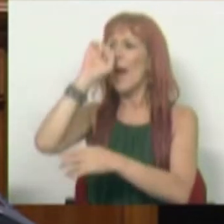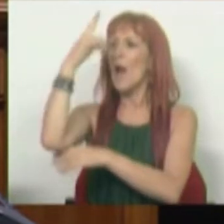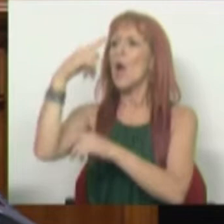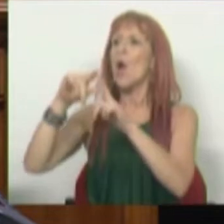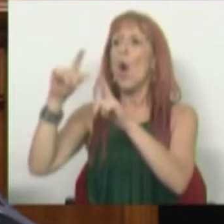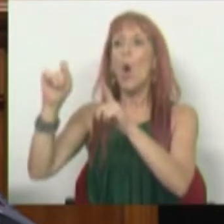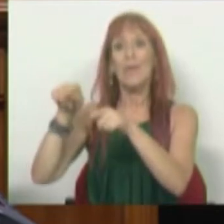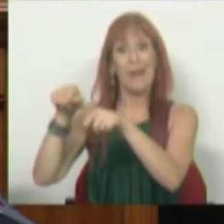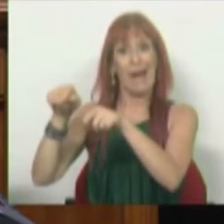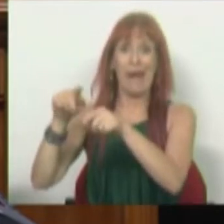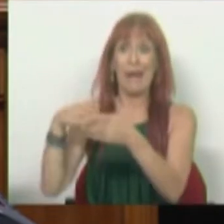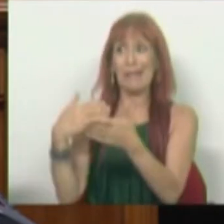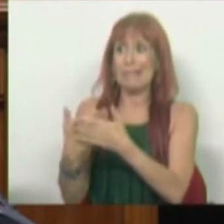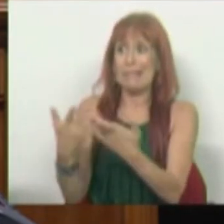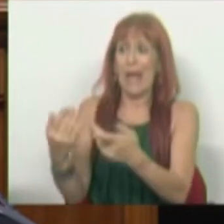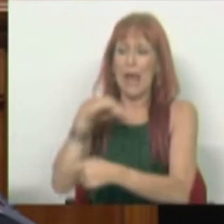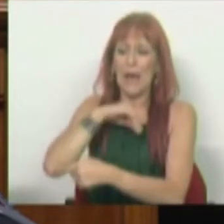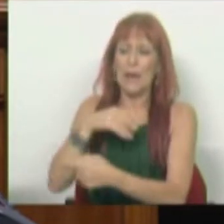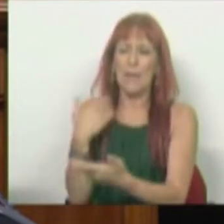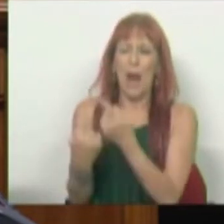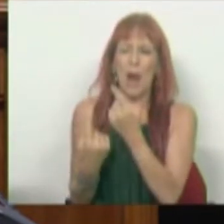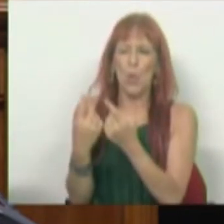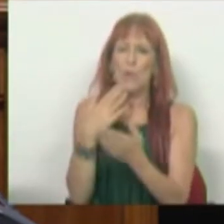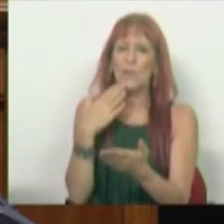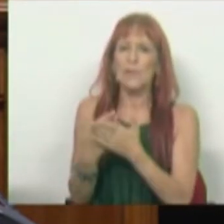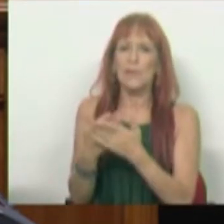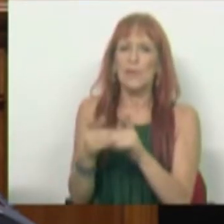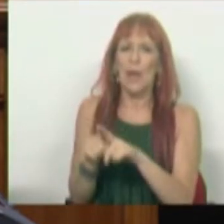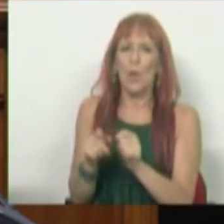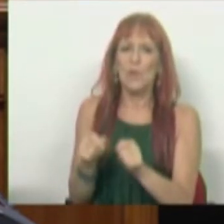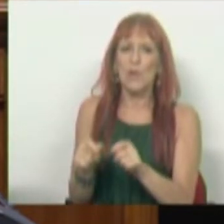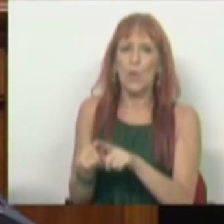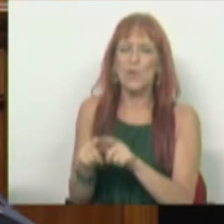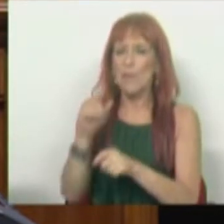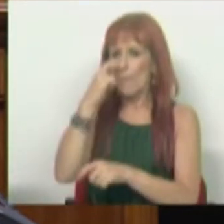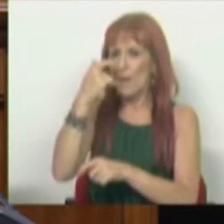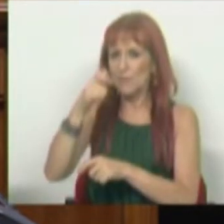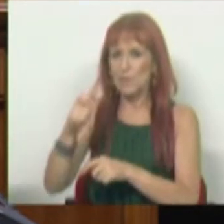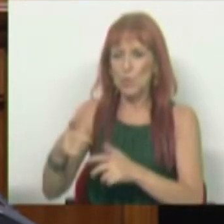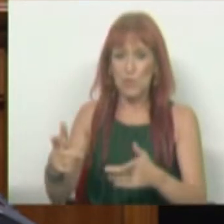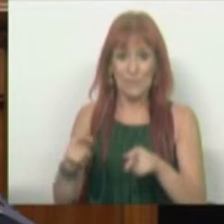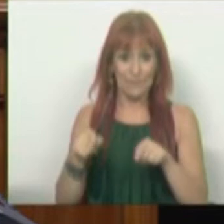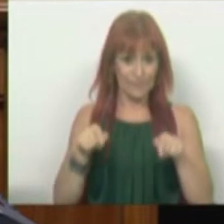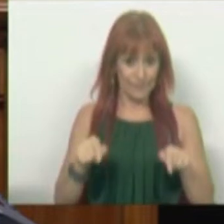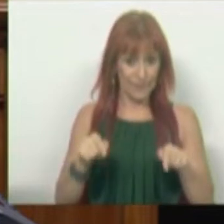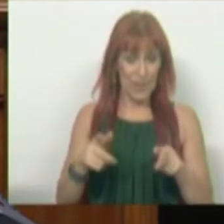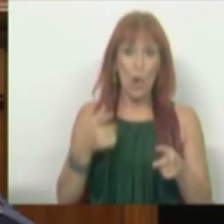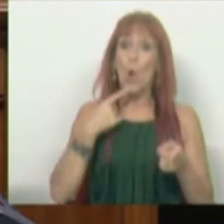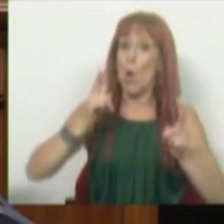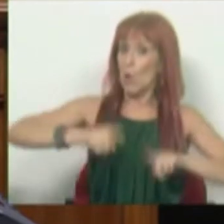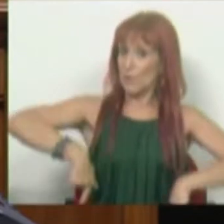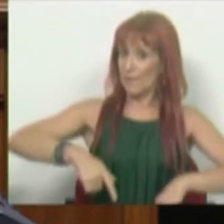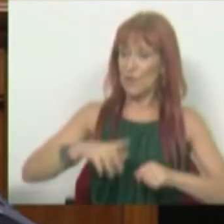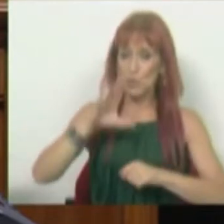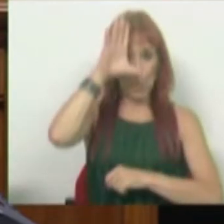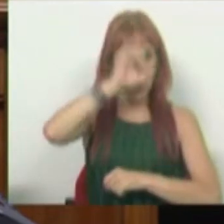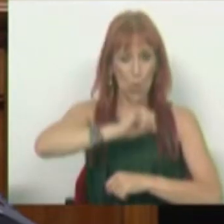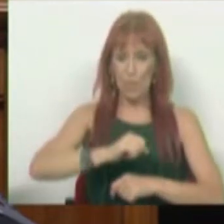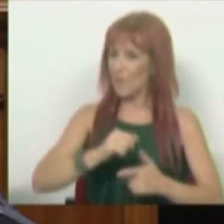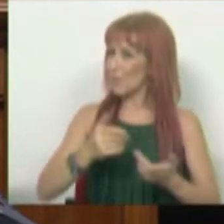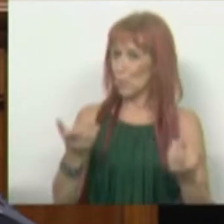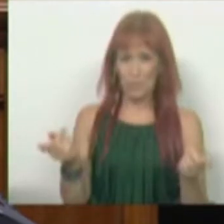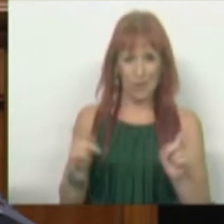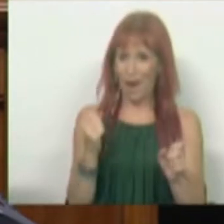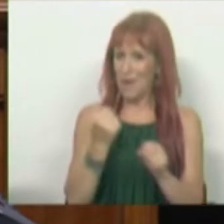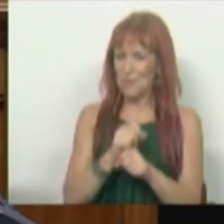que dá algum tipo de rendimento, que tudo o resto traz custo para as populações. E, desse ponto de vista, mais uma vez, o Governo não está a